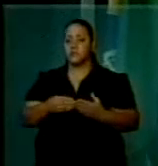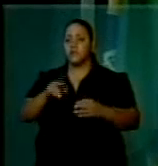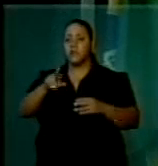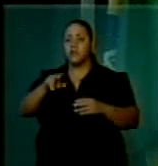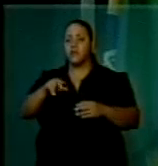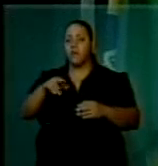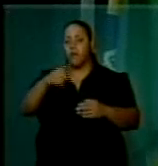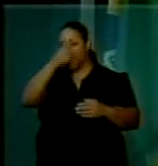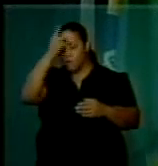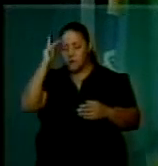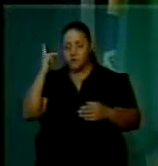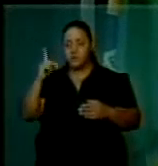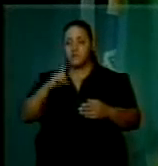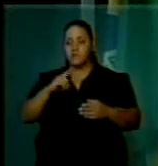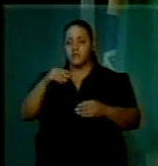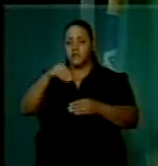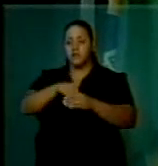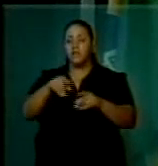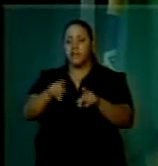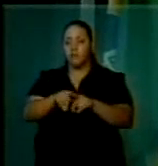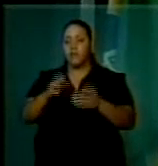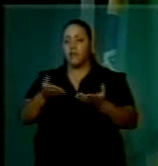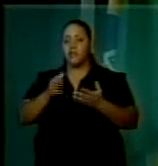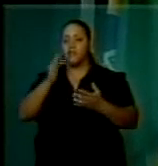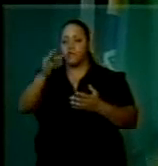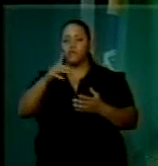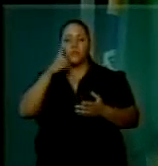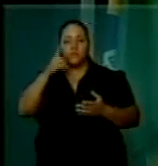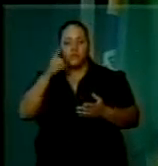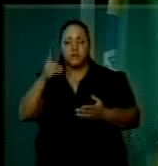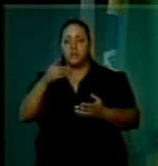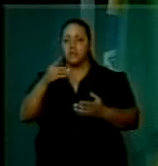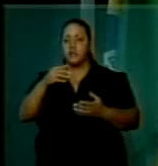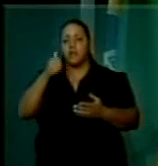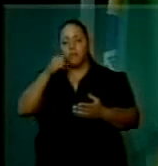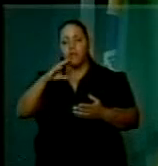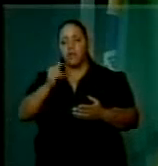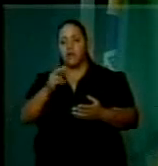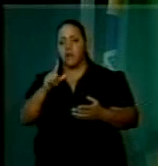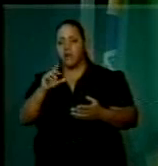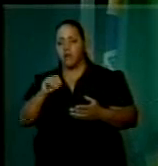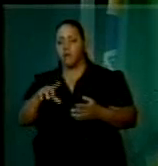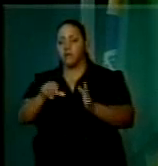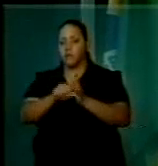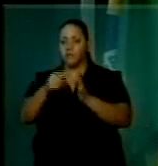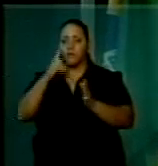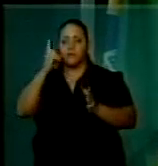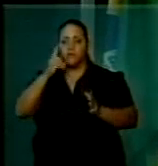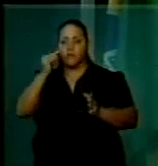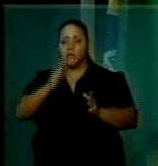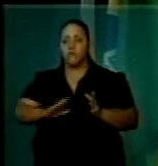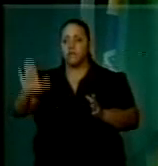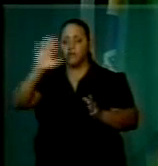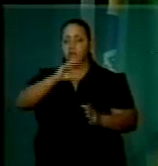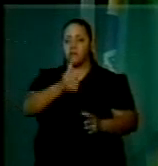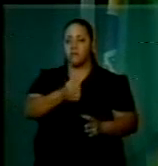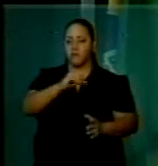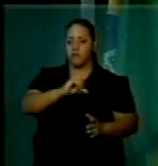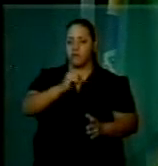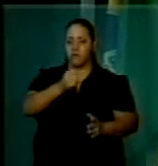eleitoras e candidatas. Em 1933, Carlota Pereira de Queiroz tornou-se a primeira deputada federal. Em